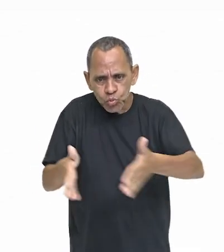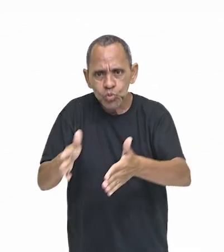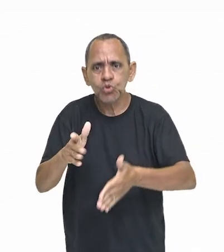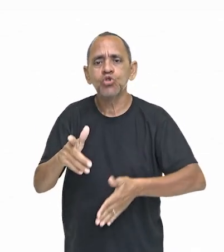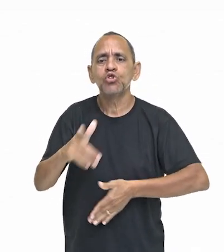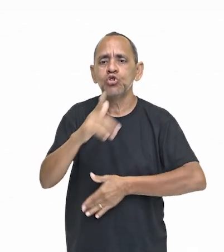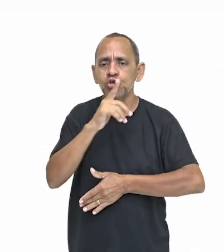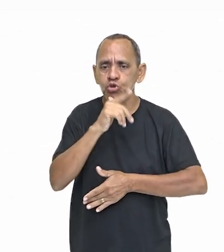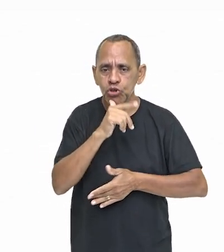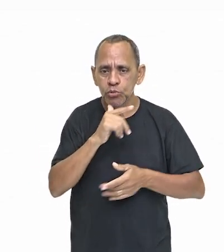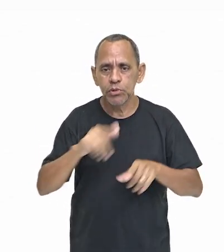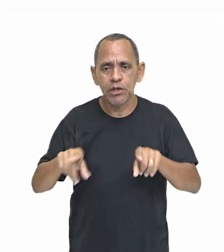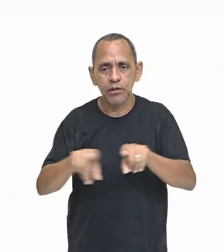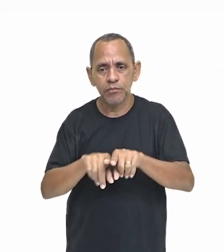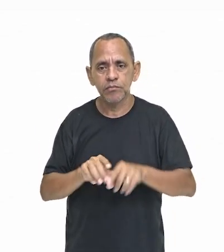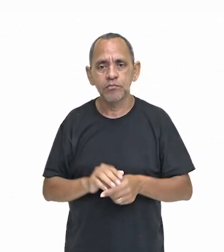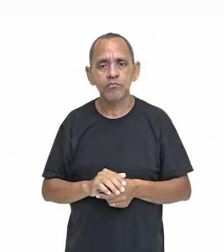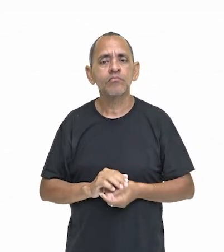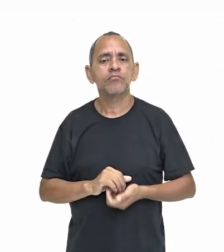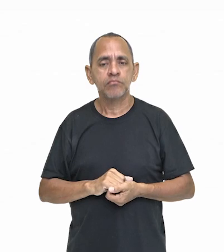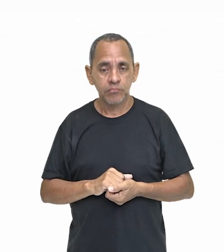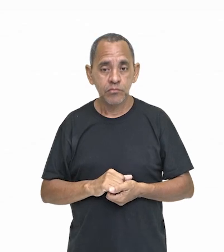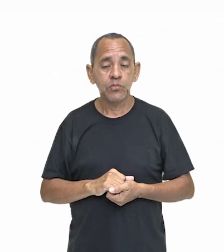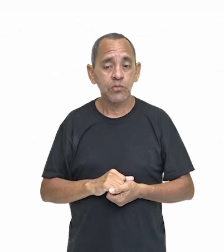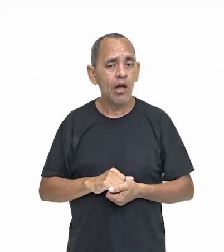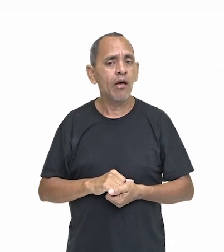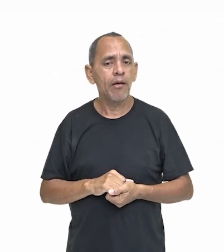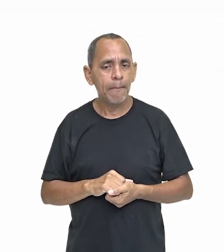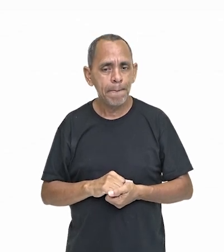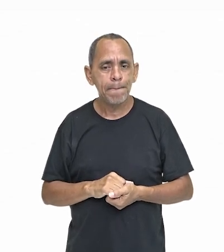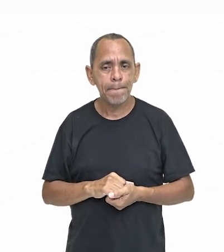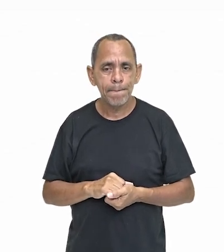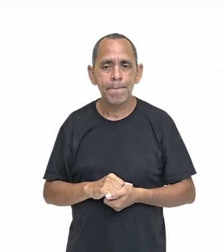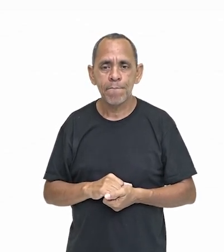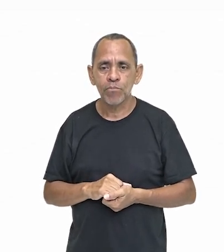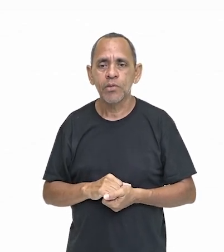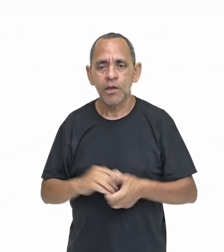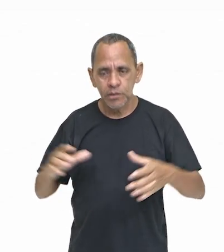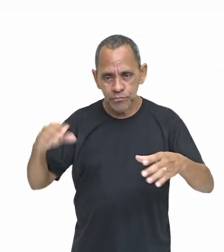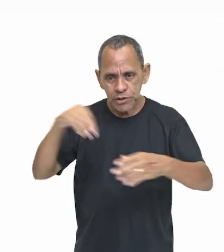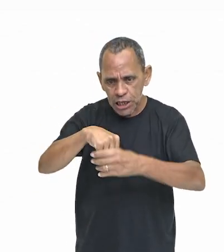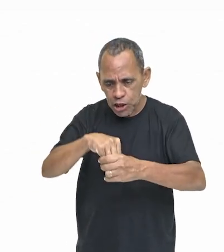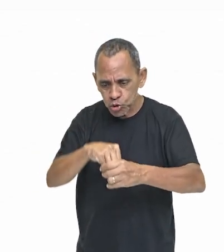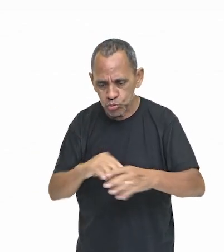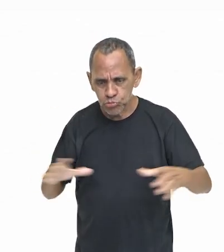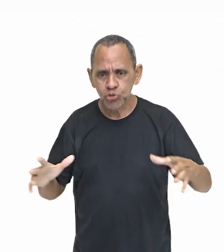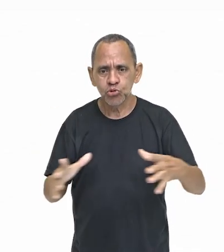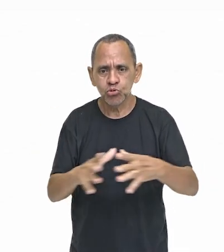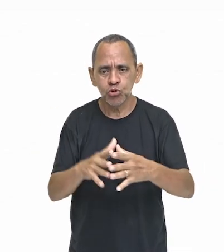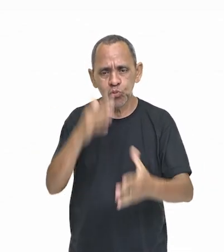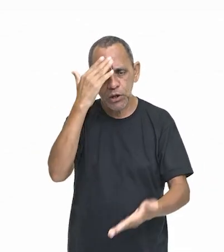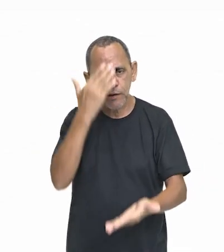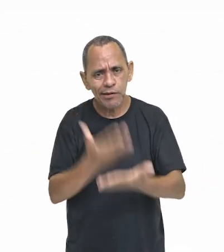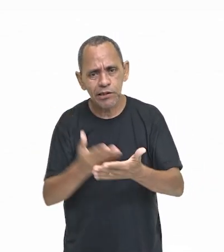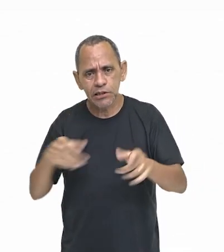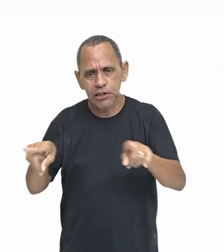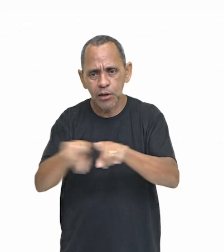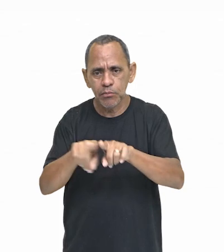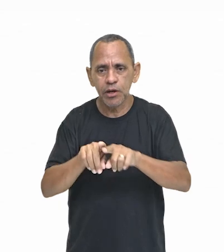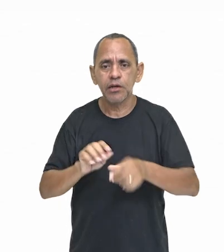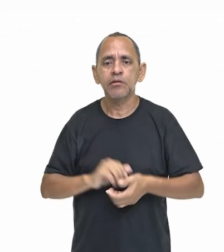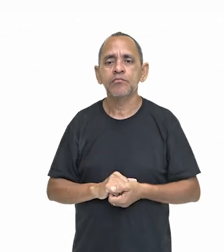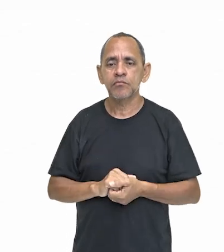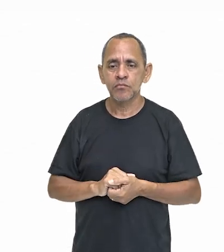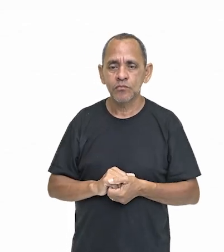parte da crença popular aqui dos nossos amazônidas. As pajelanças também são